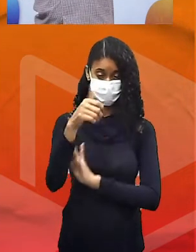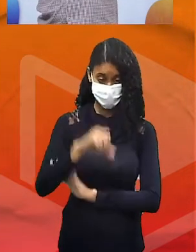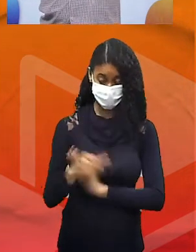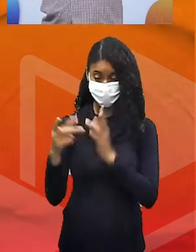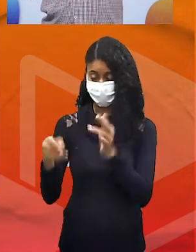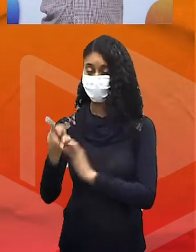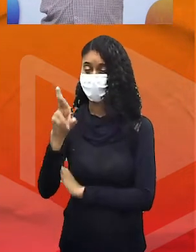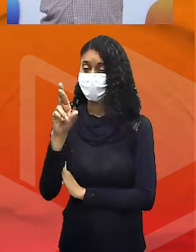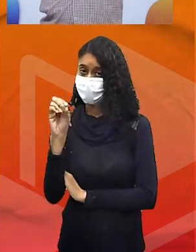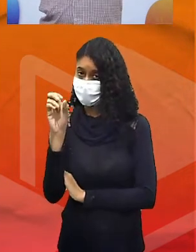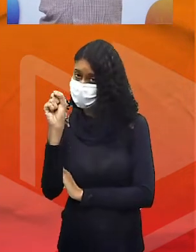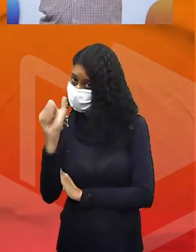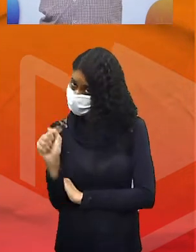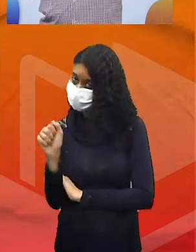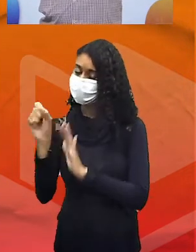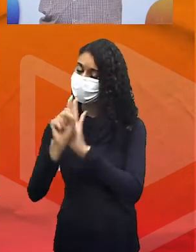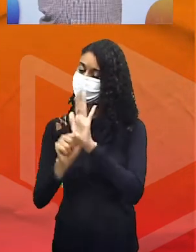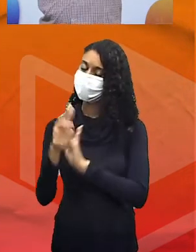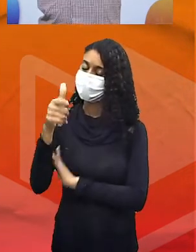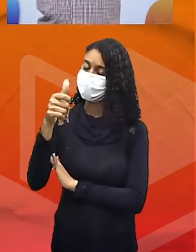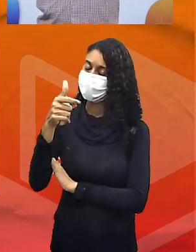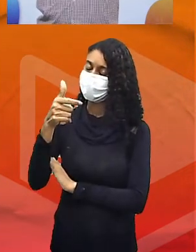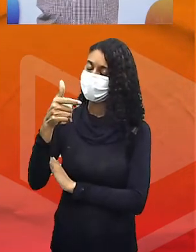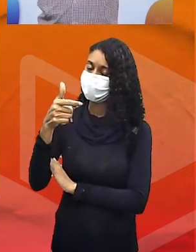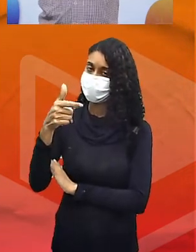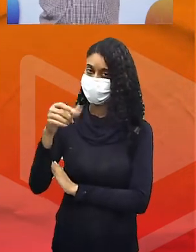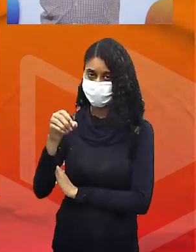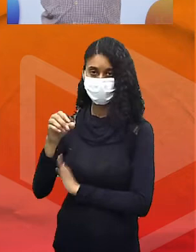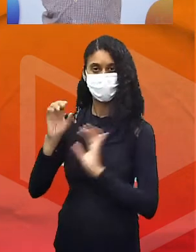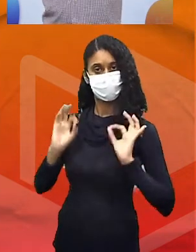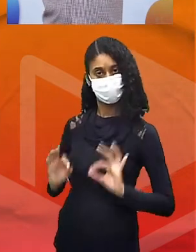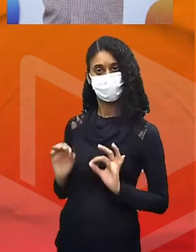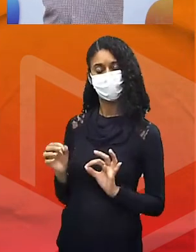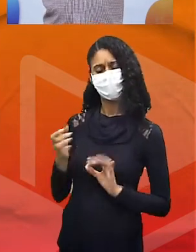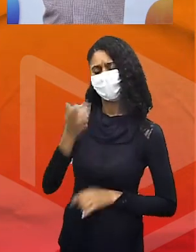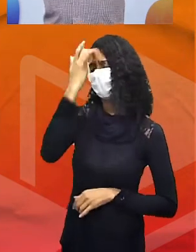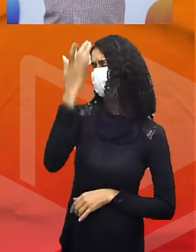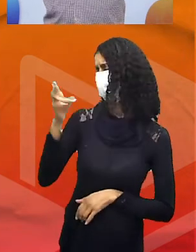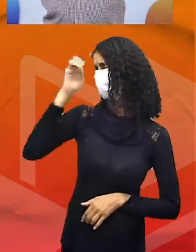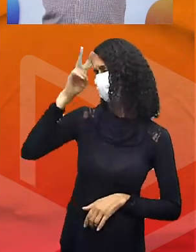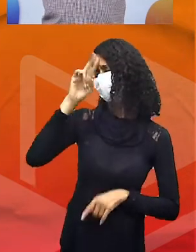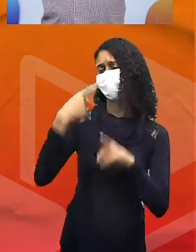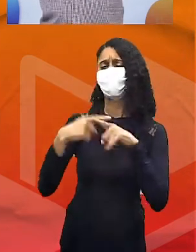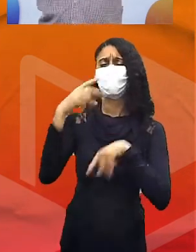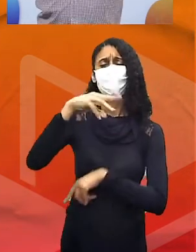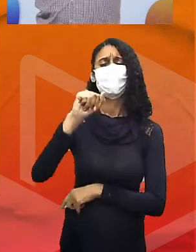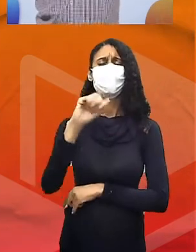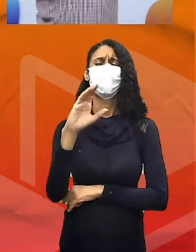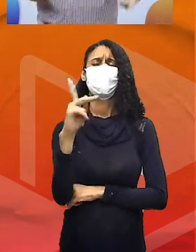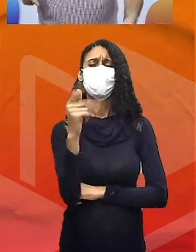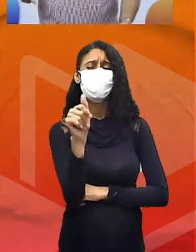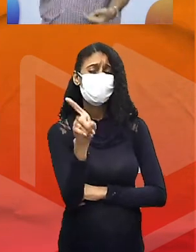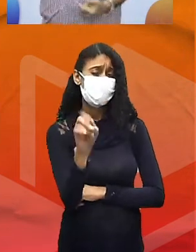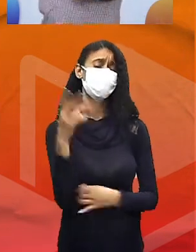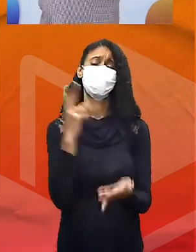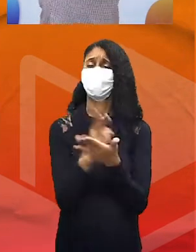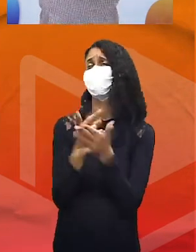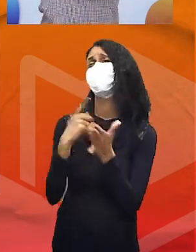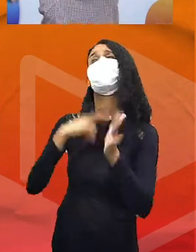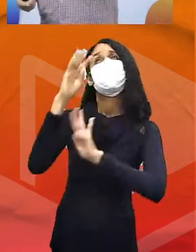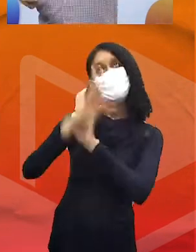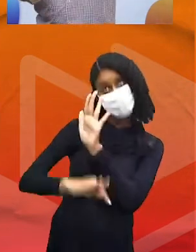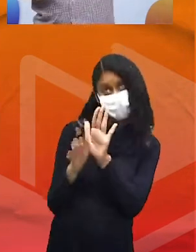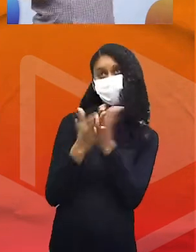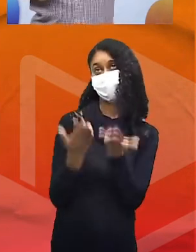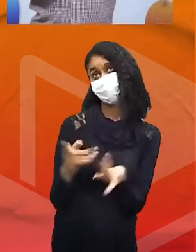século XX. Então, é muito fácil você lembrar de Machado de Assis, porque você passou a vida inteira em colégio, lendo texto num livro didático,